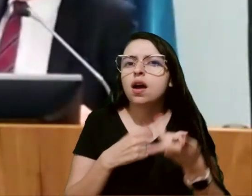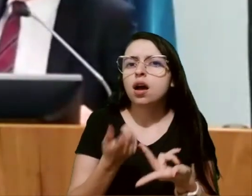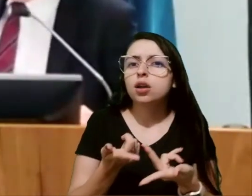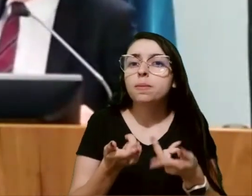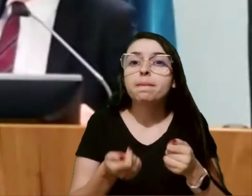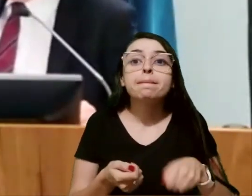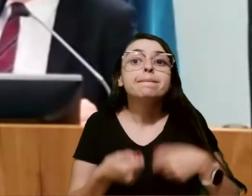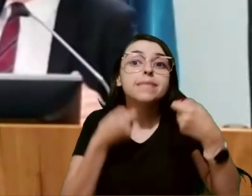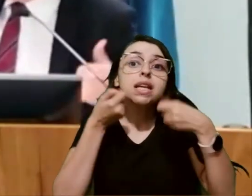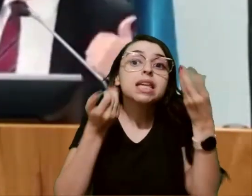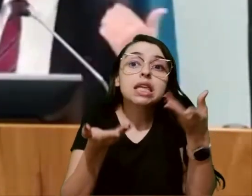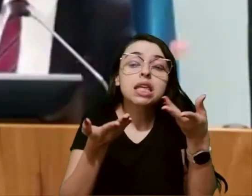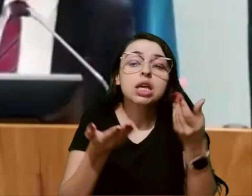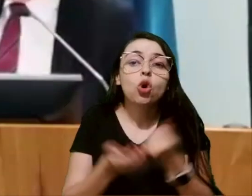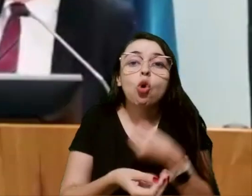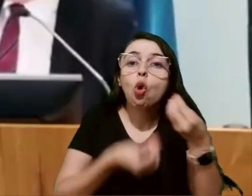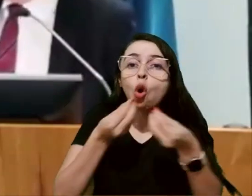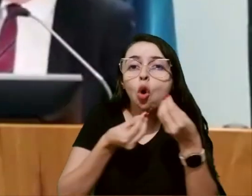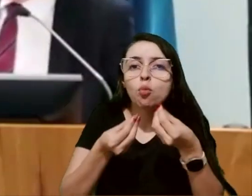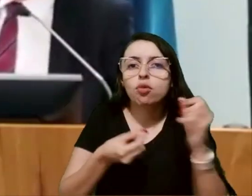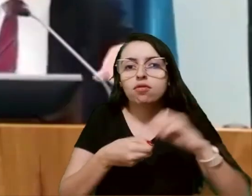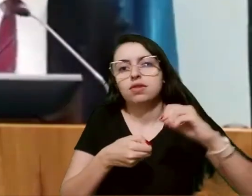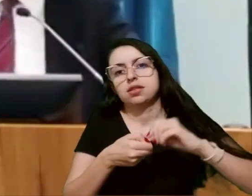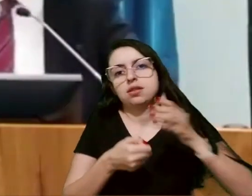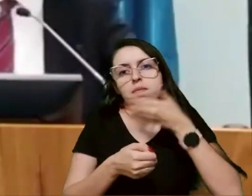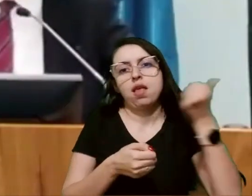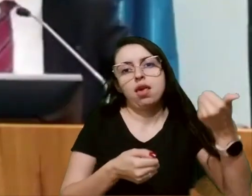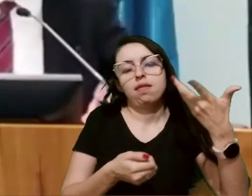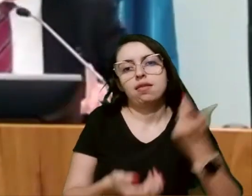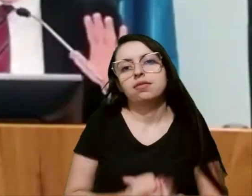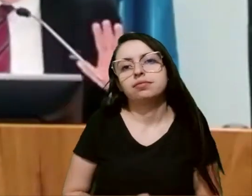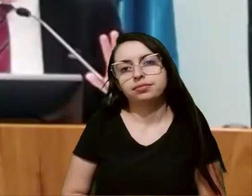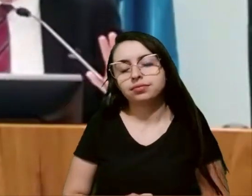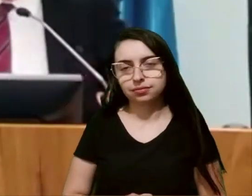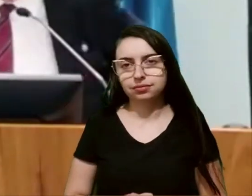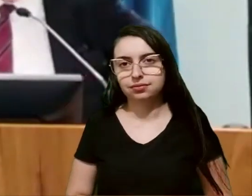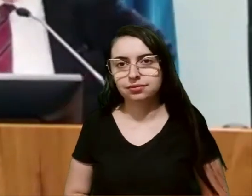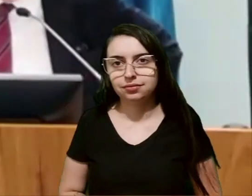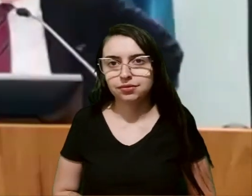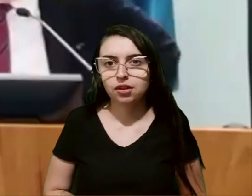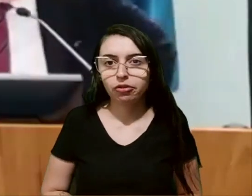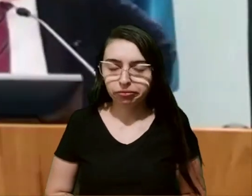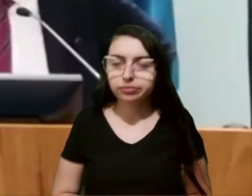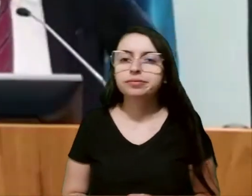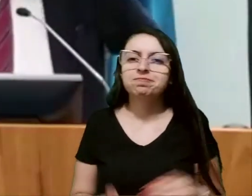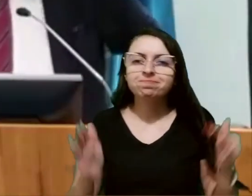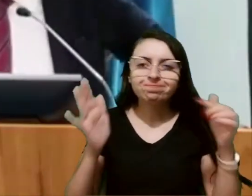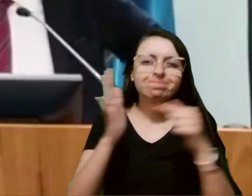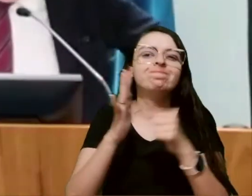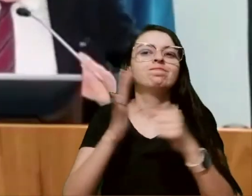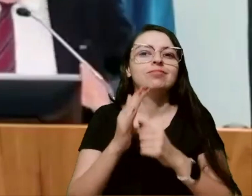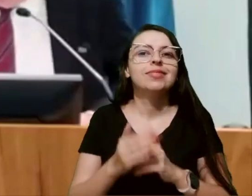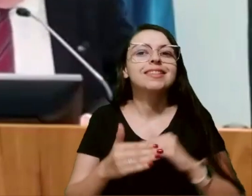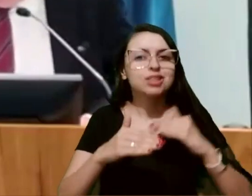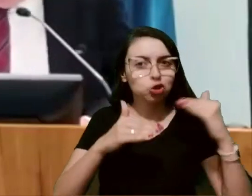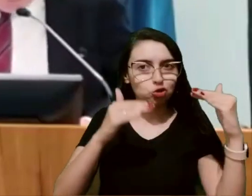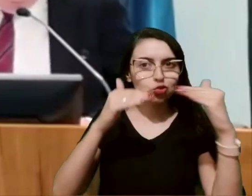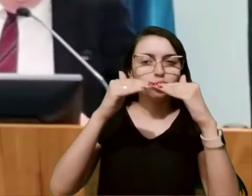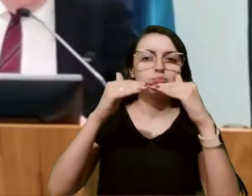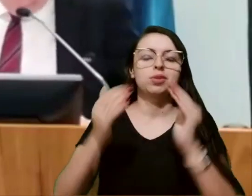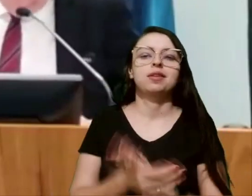do que estão fazendo e para que estão fazendo, e como fazê-lo melhor. Então isso já foi